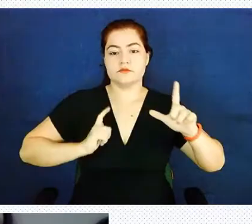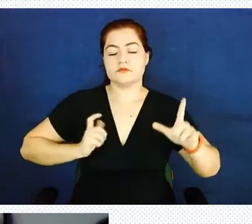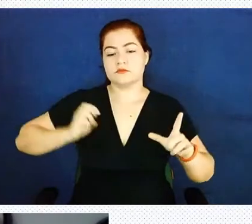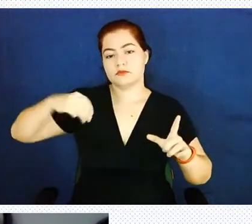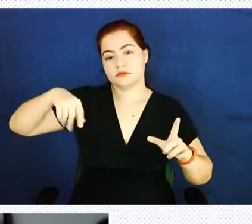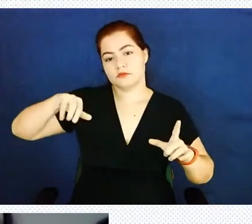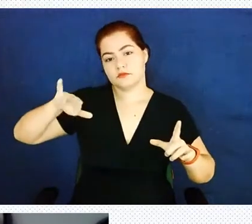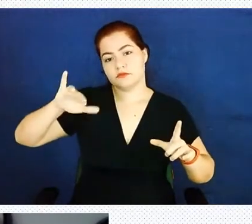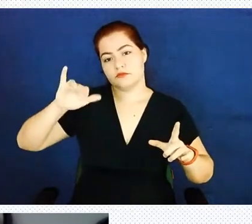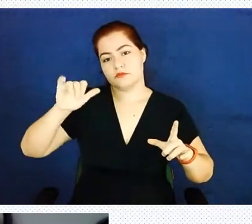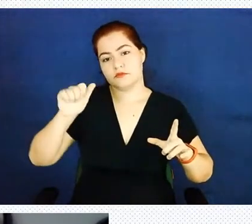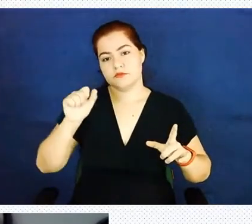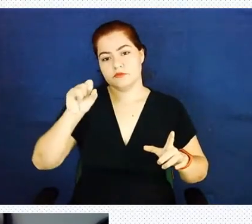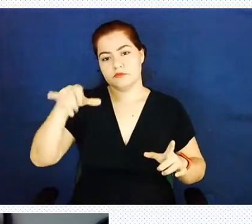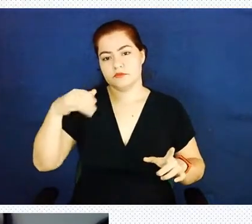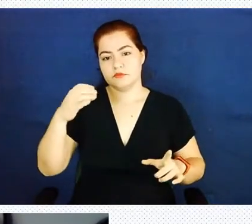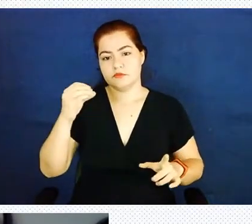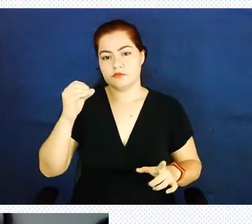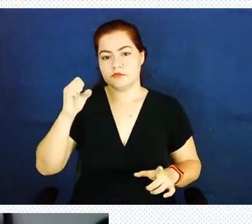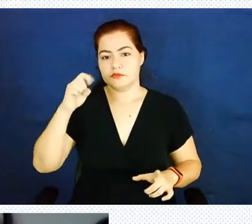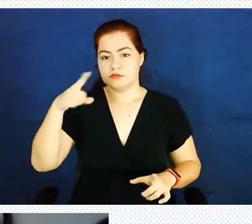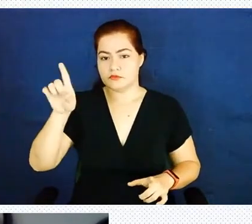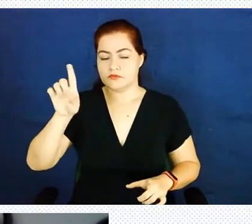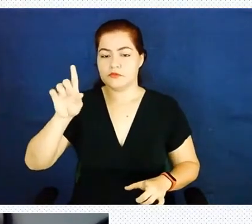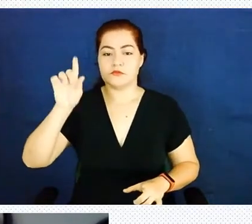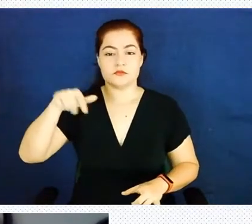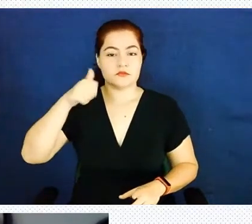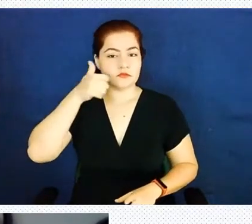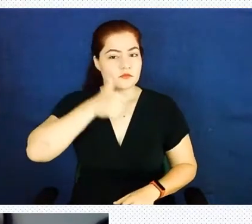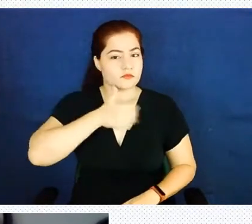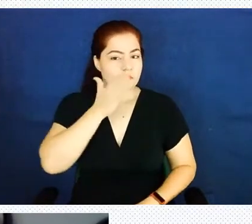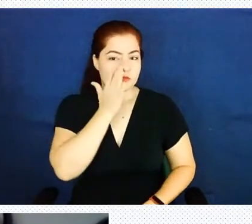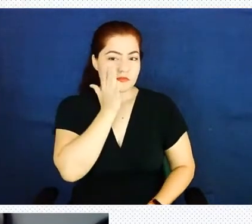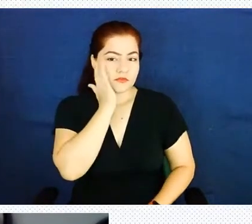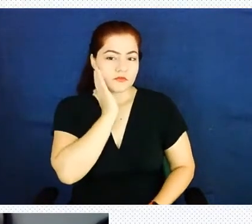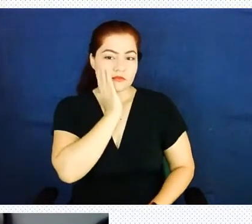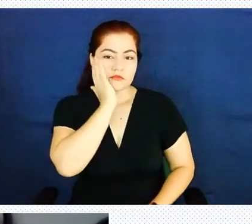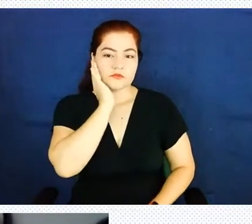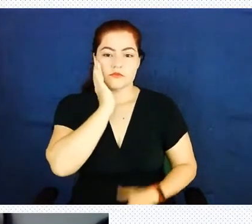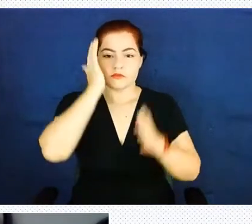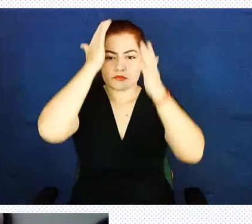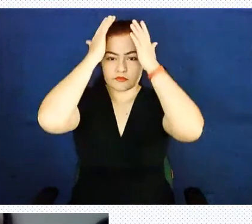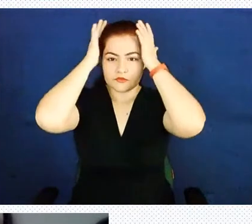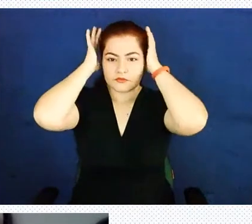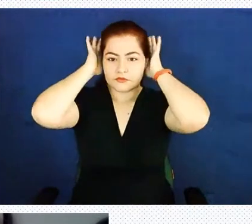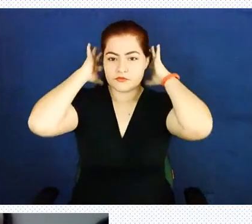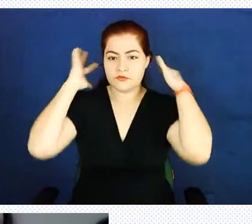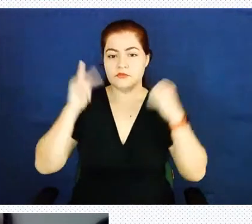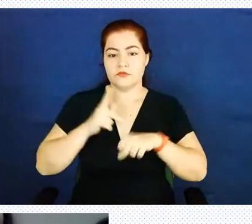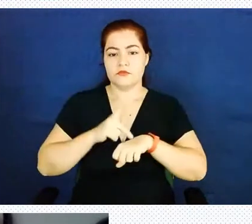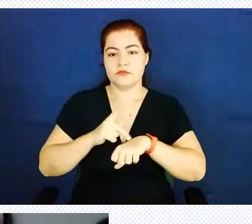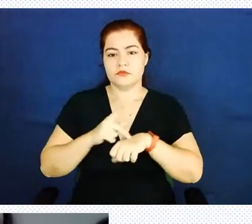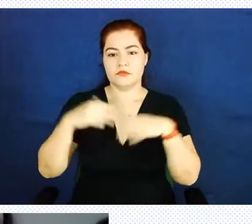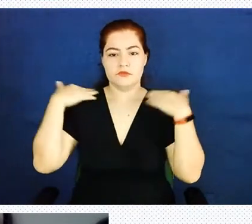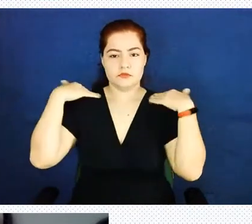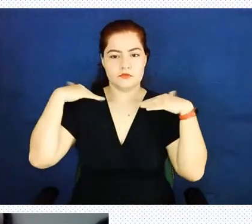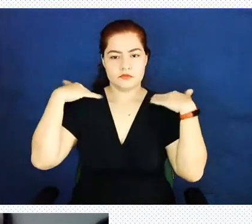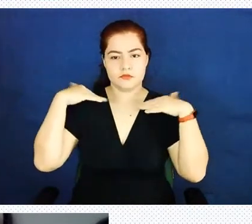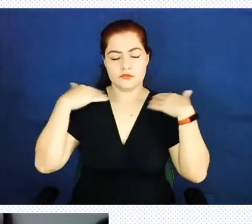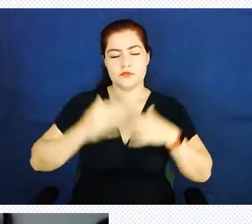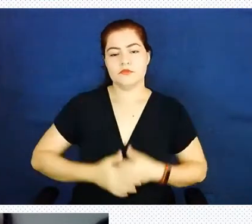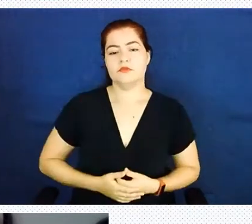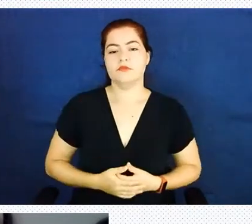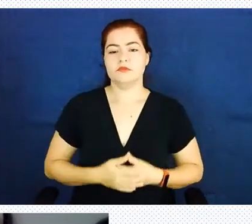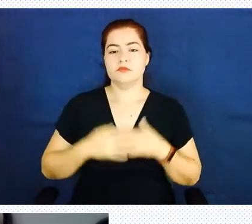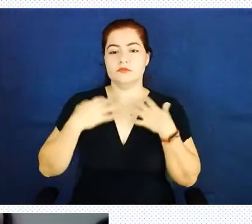José Moraes, uma mulher de pele morena clara, cabelos pretos na altura dos ombros. Maria está